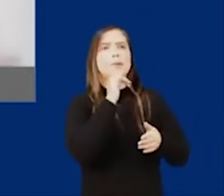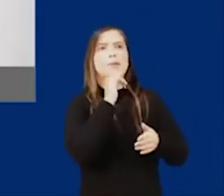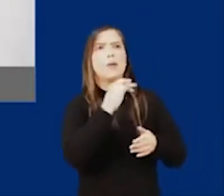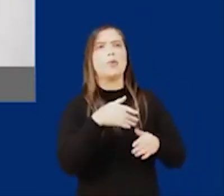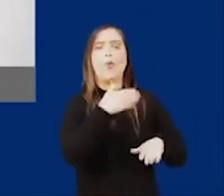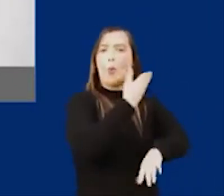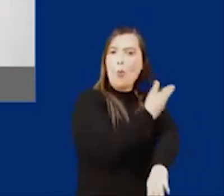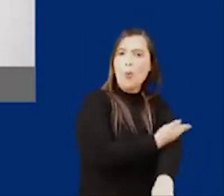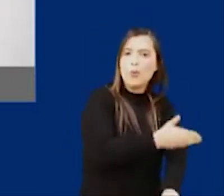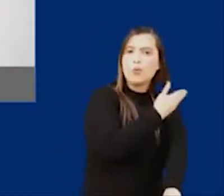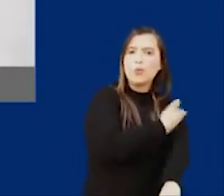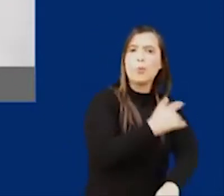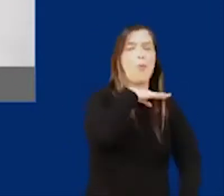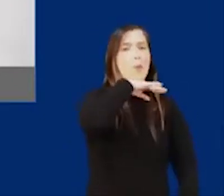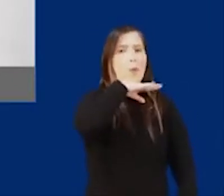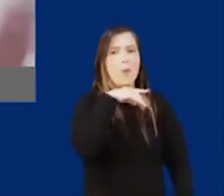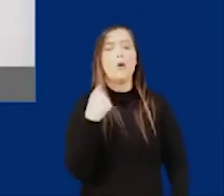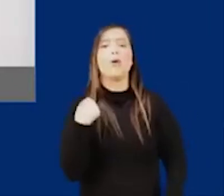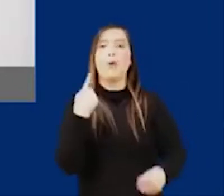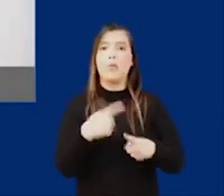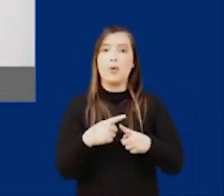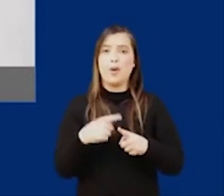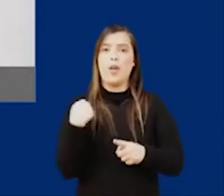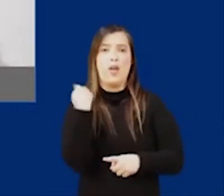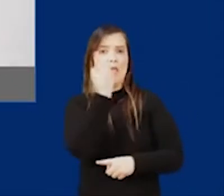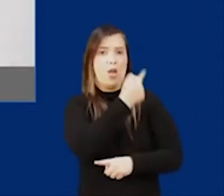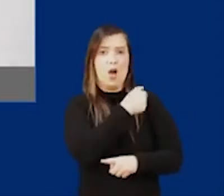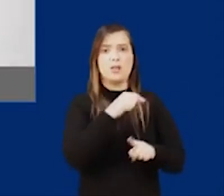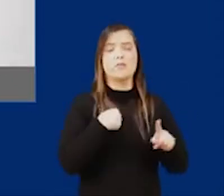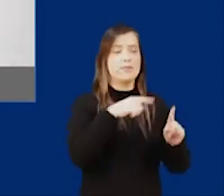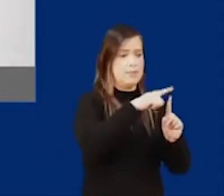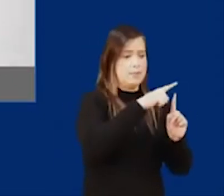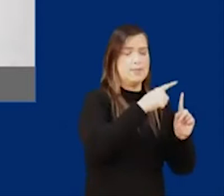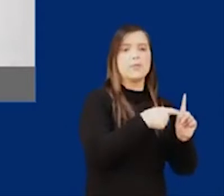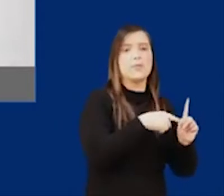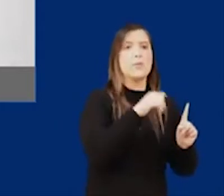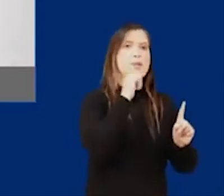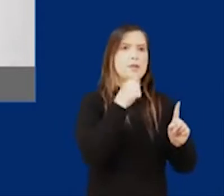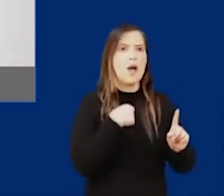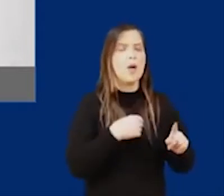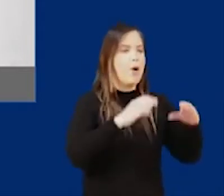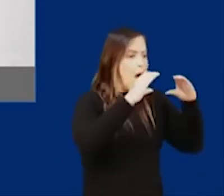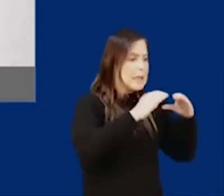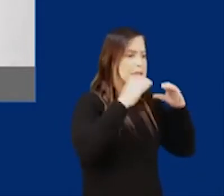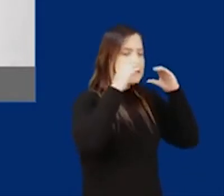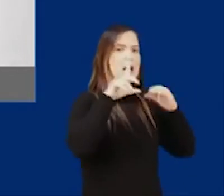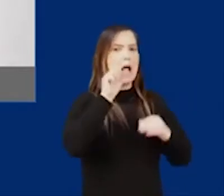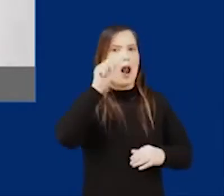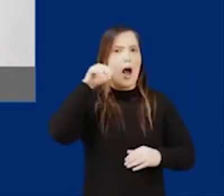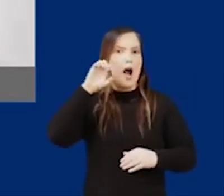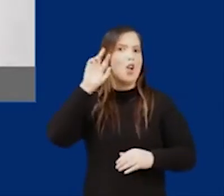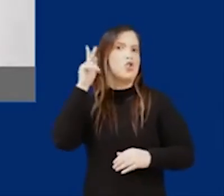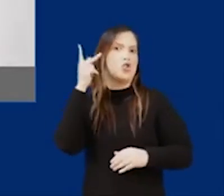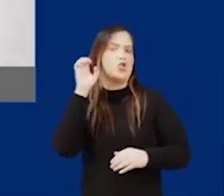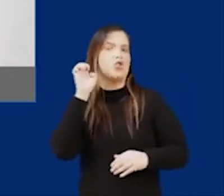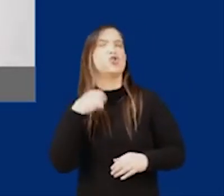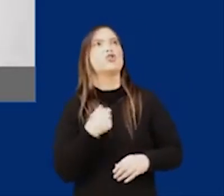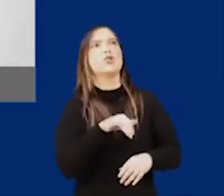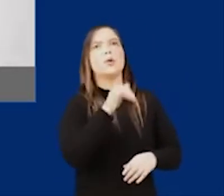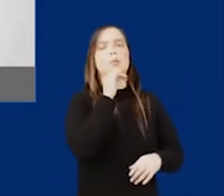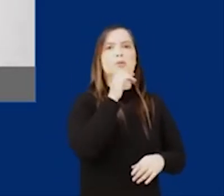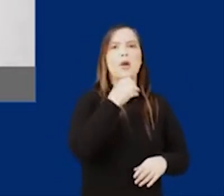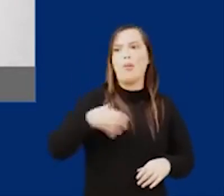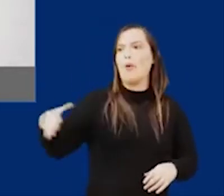porque todas nós, até gestarmos, a gente está no fast food, a gente está nos happy